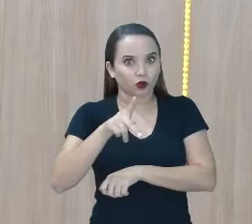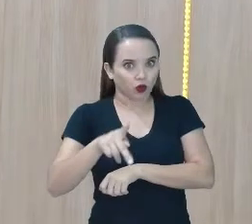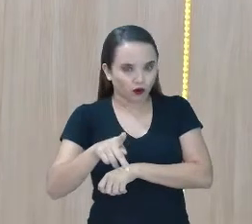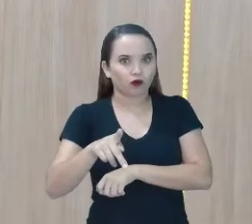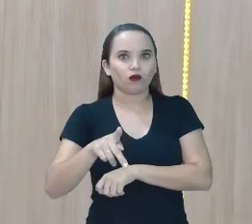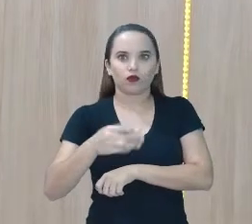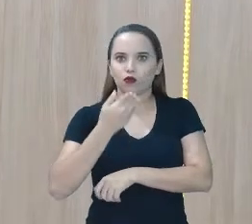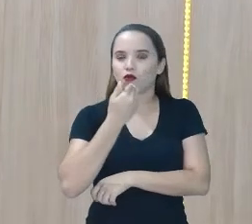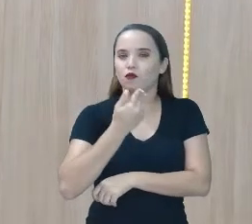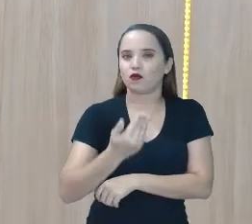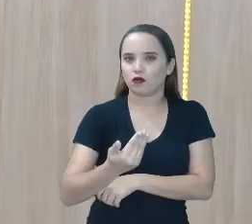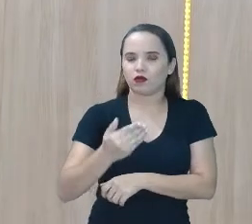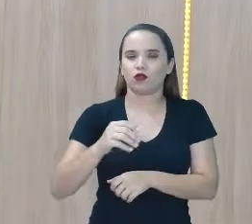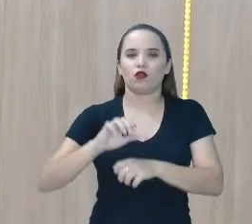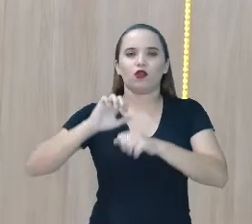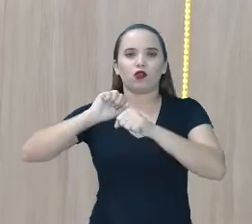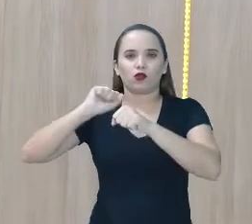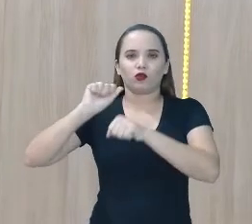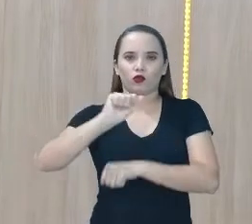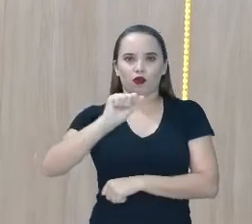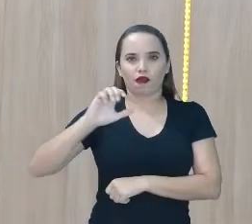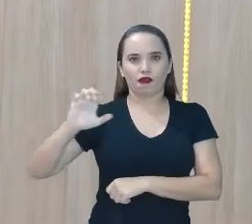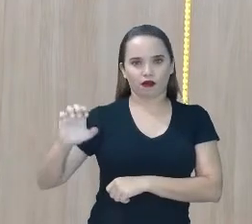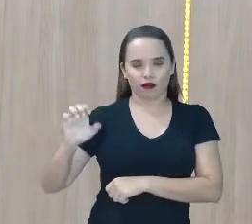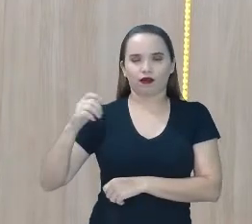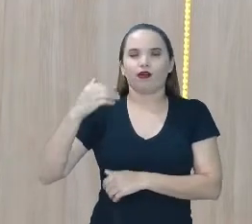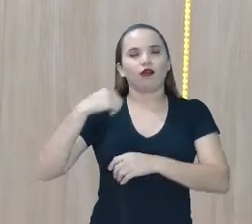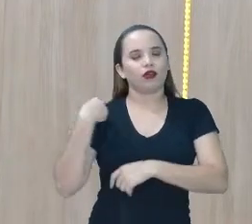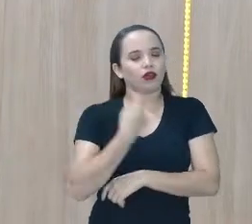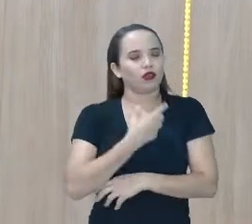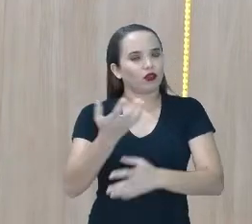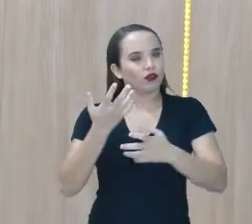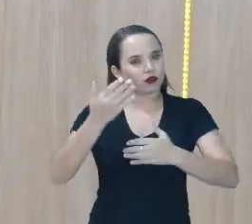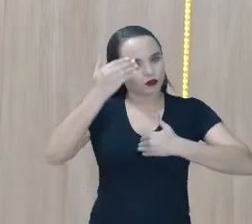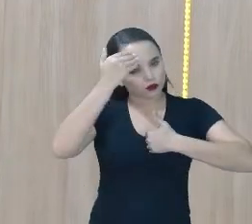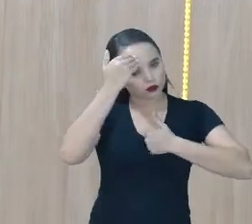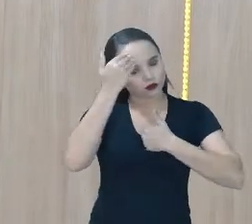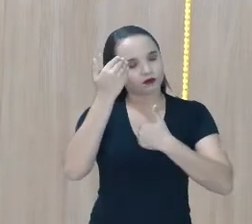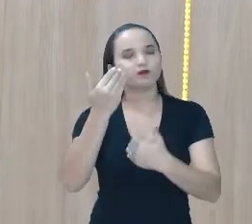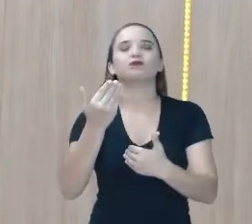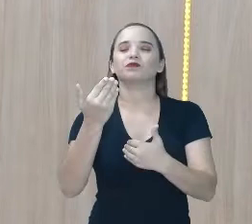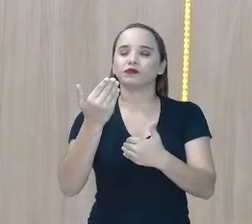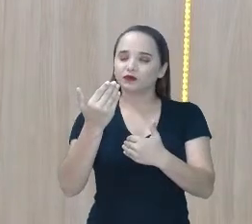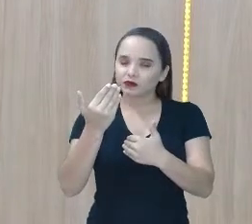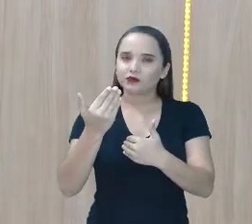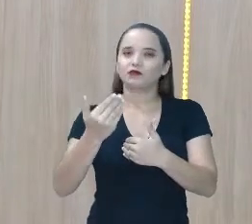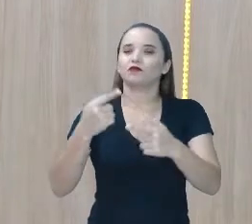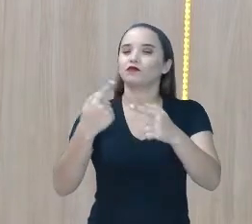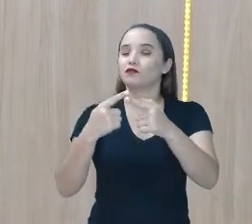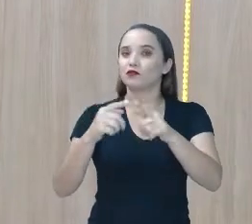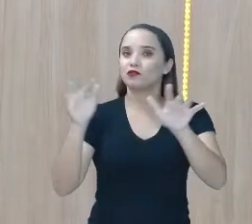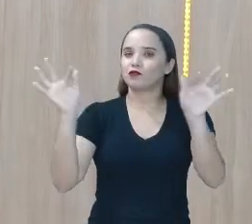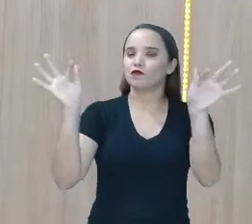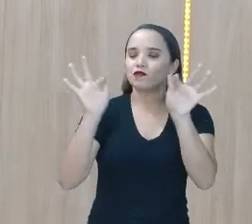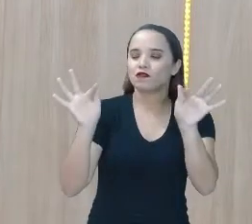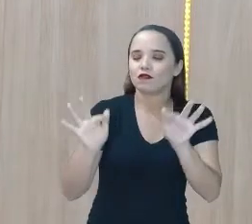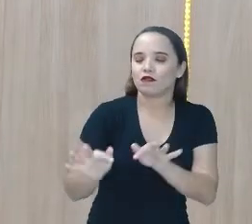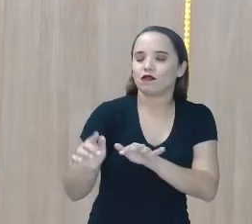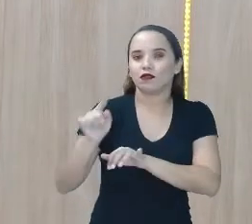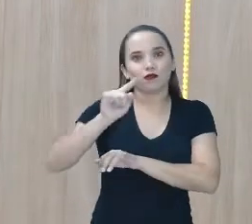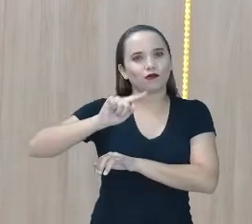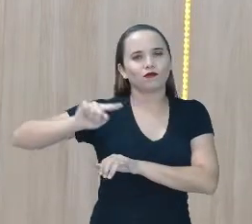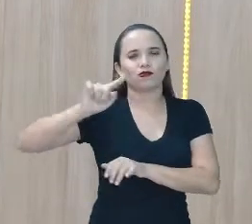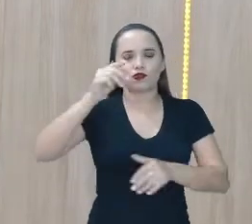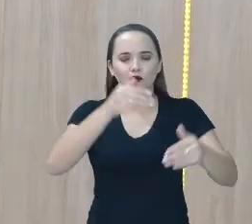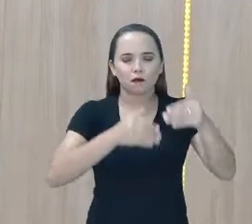atendimento educacional especializado, e a gente já agradece, vou continuar agradecendo, porque estamos muito felizes com a participação de